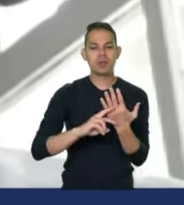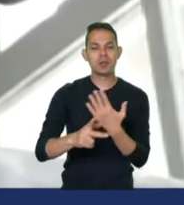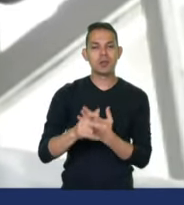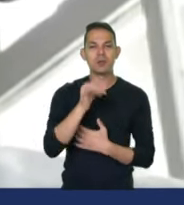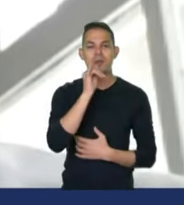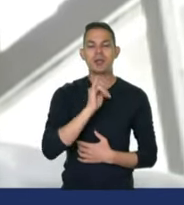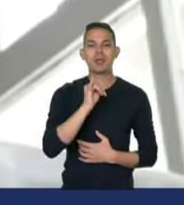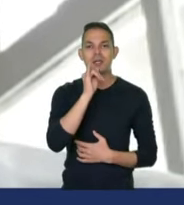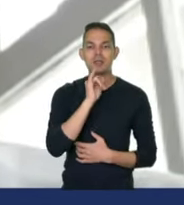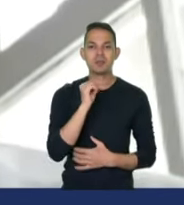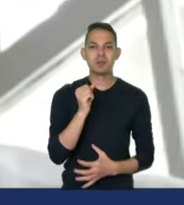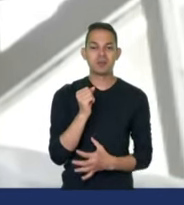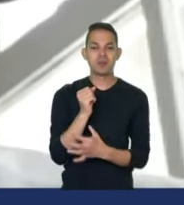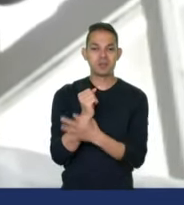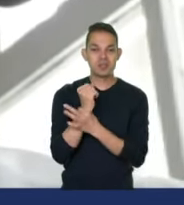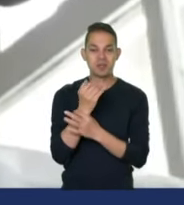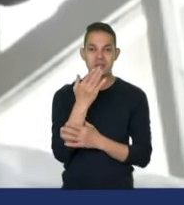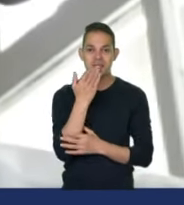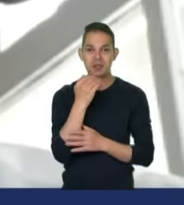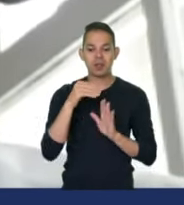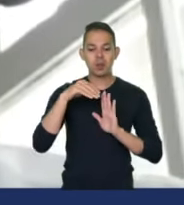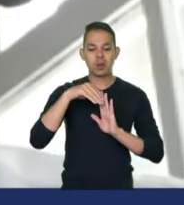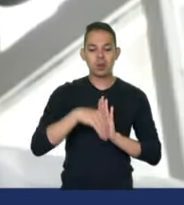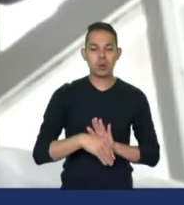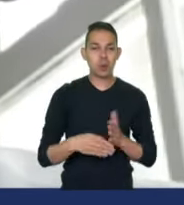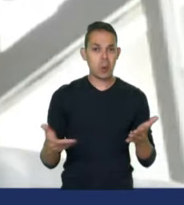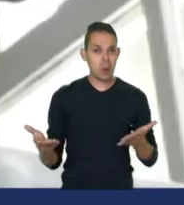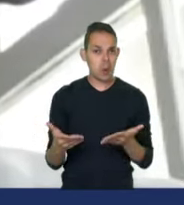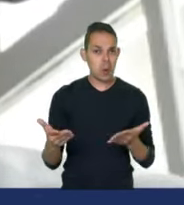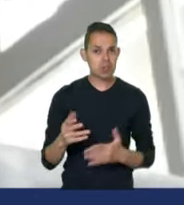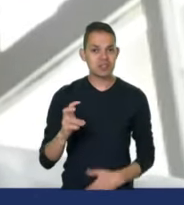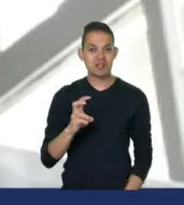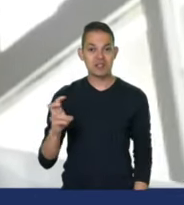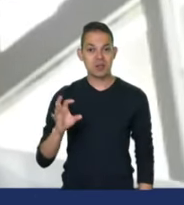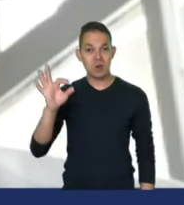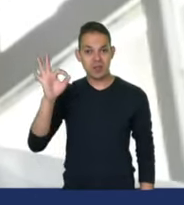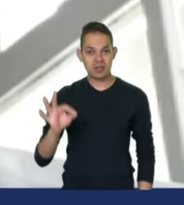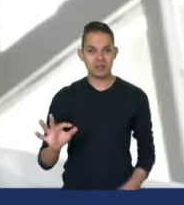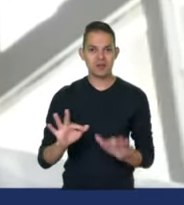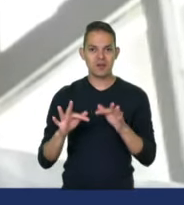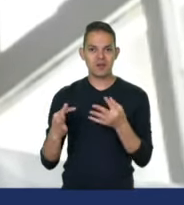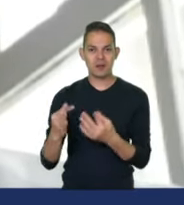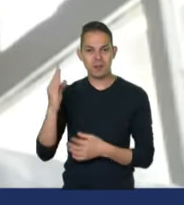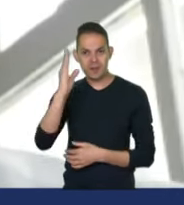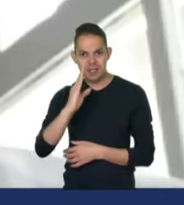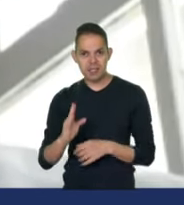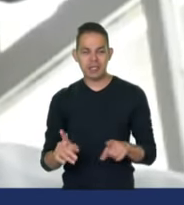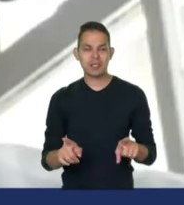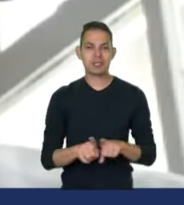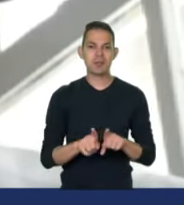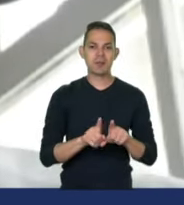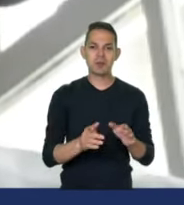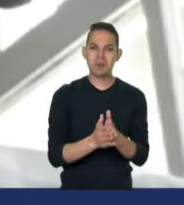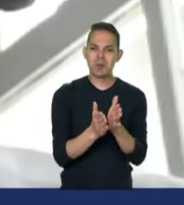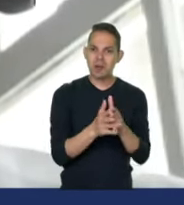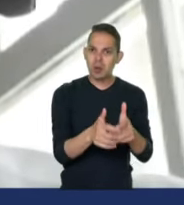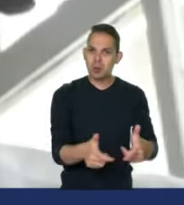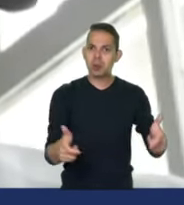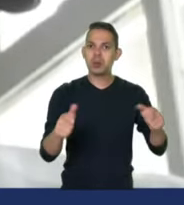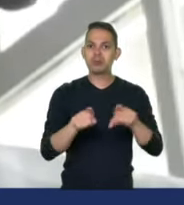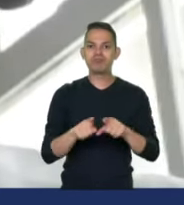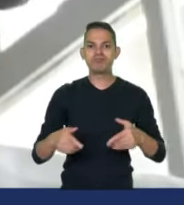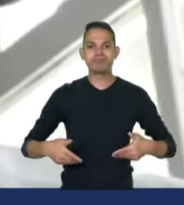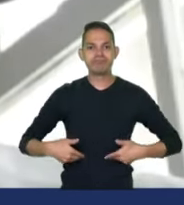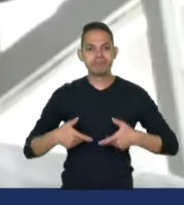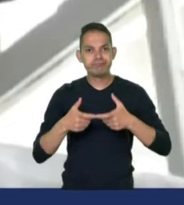da insegurança alimentar, que já atinge 55% das famílias brasileiras, aumento da pobreza, miséria, ampliação dos conflitos